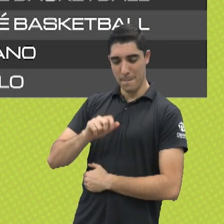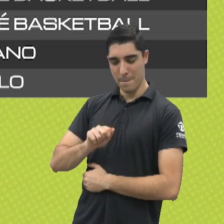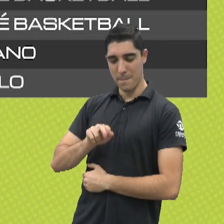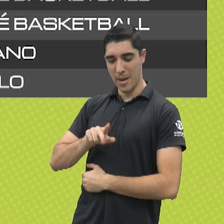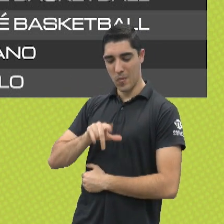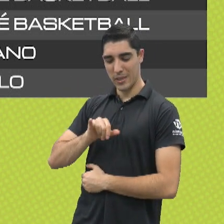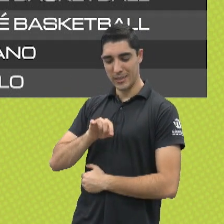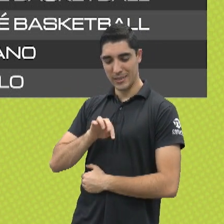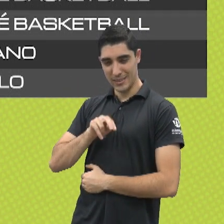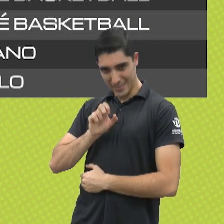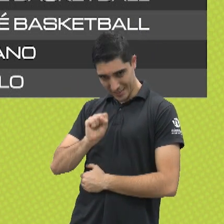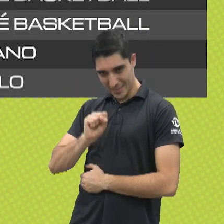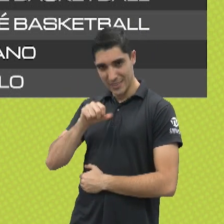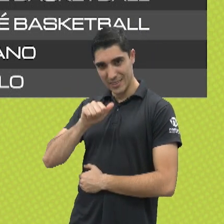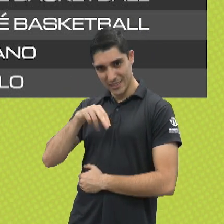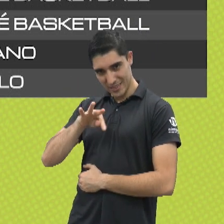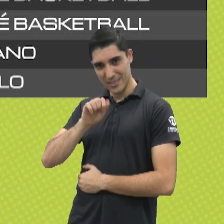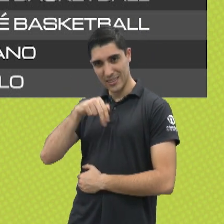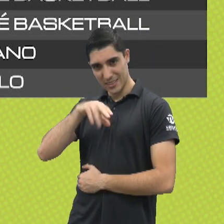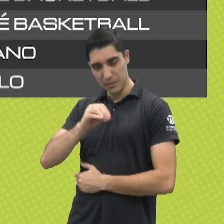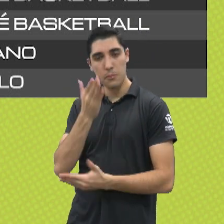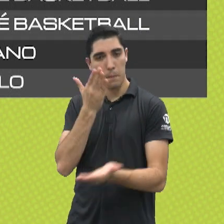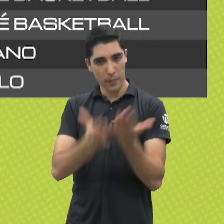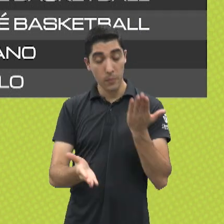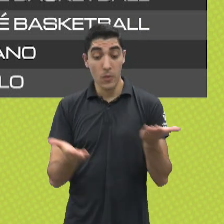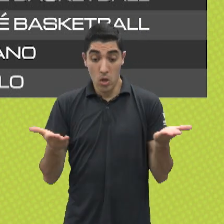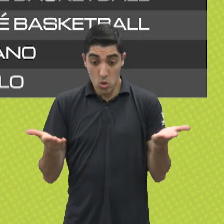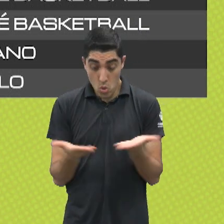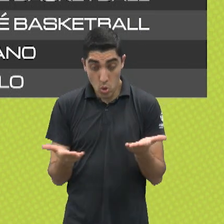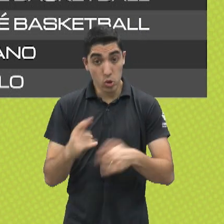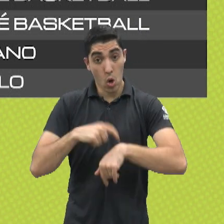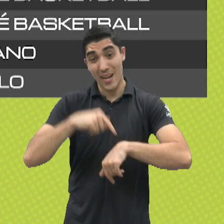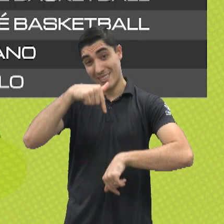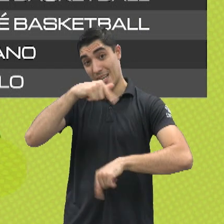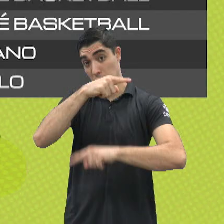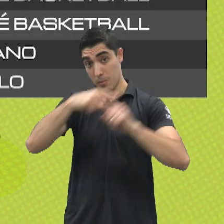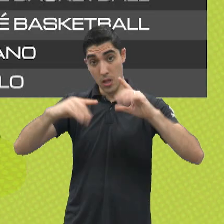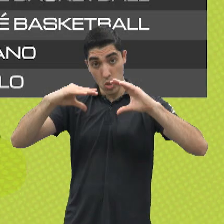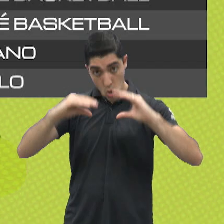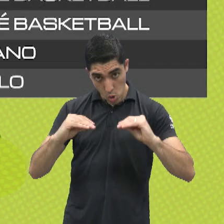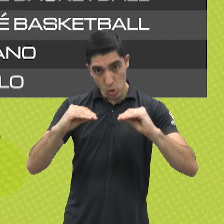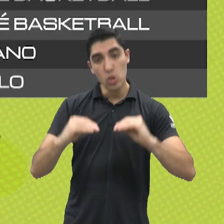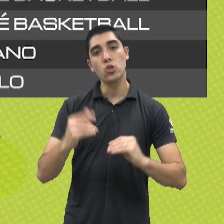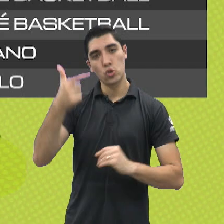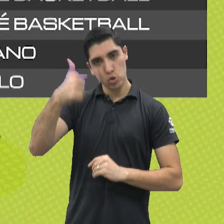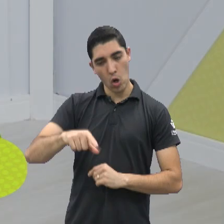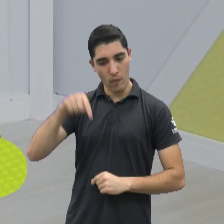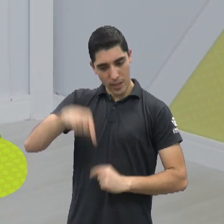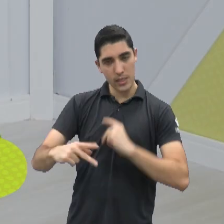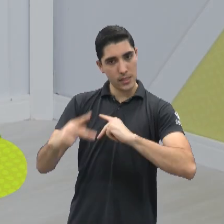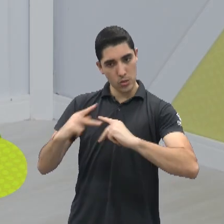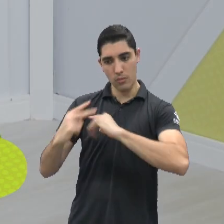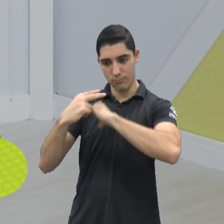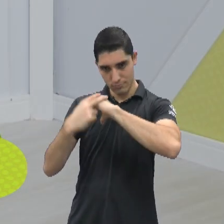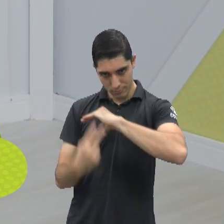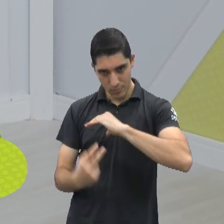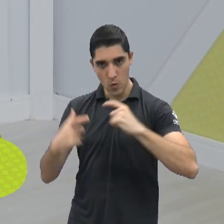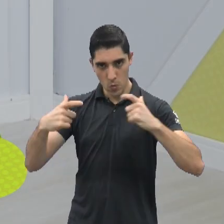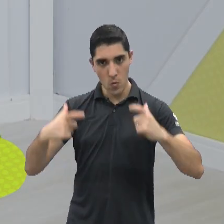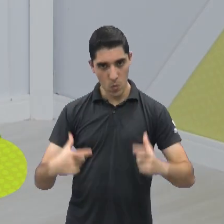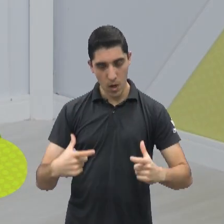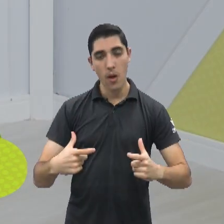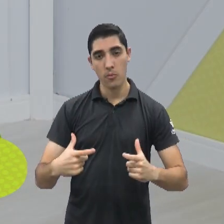sofrendo a derrota. E hoje, às 7h30 da noite, o São José volta à quadra também na Arena Farmaconde, na Farmaconde Arena, melhor